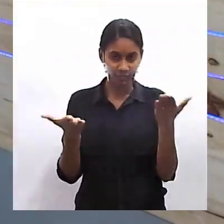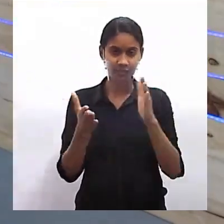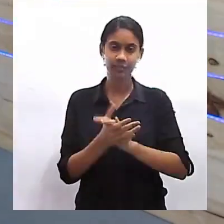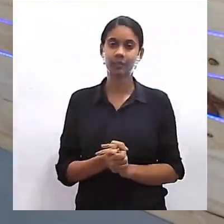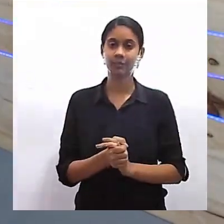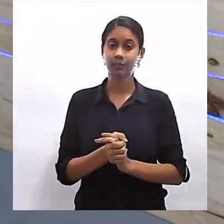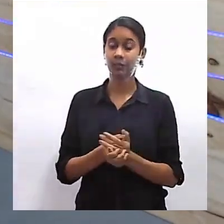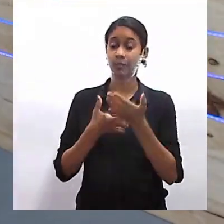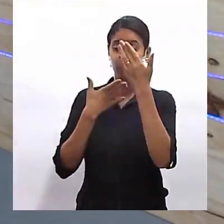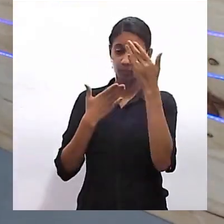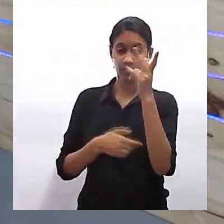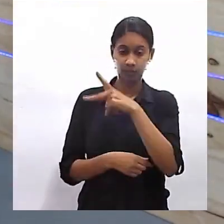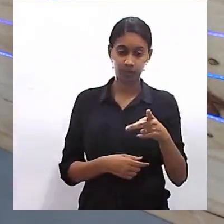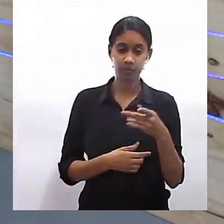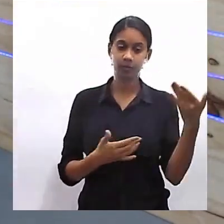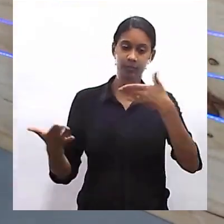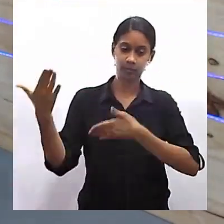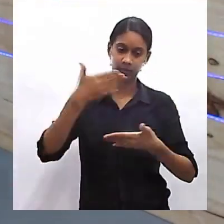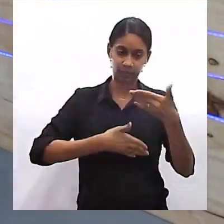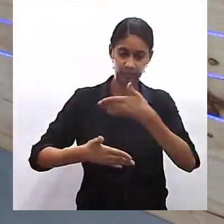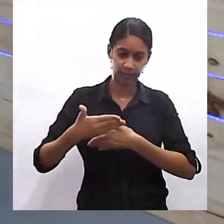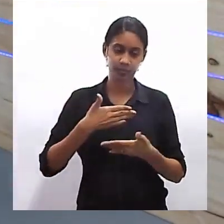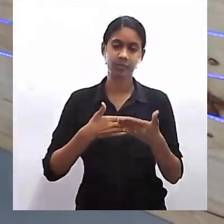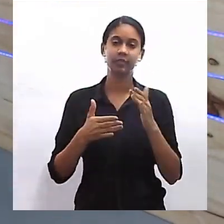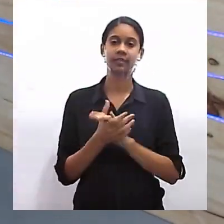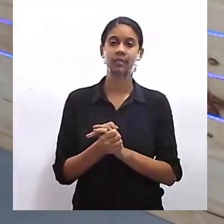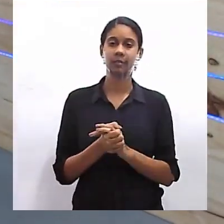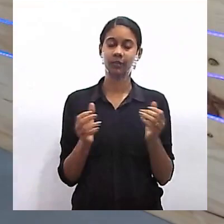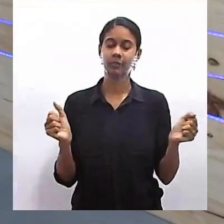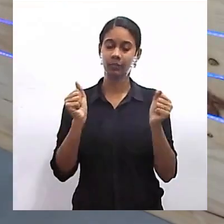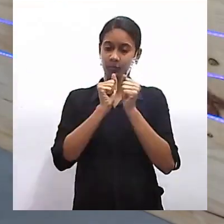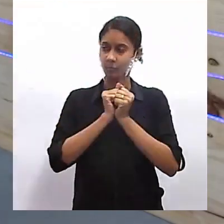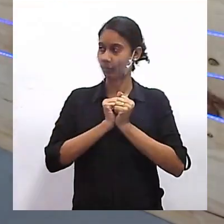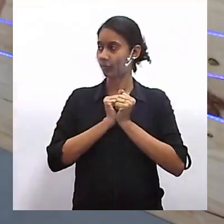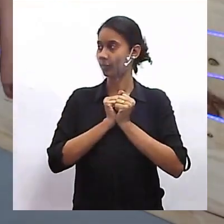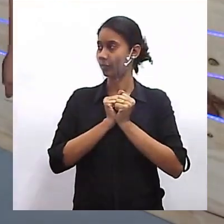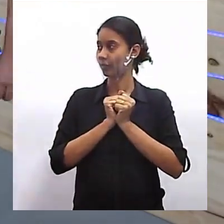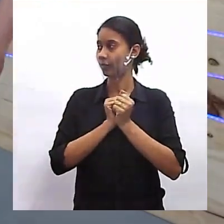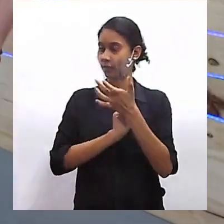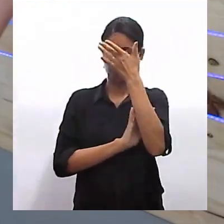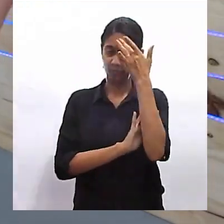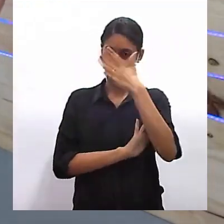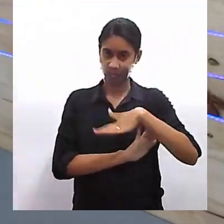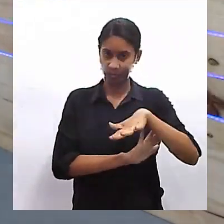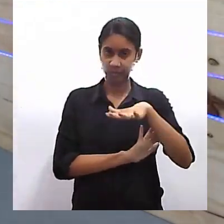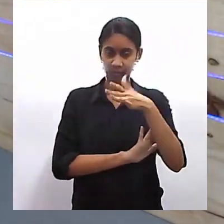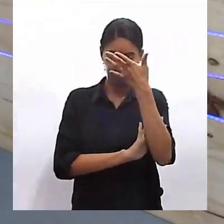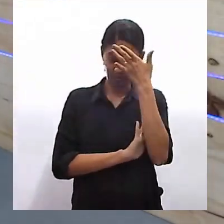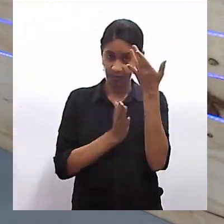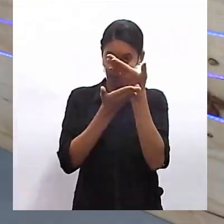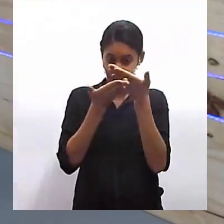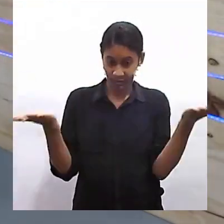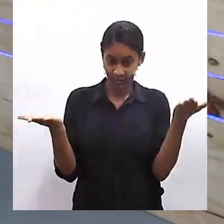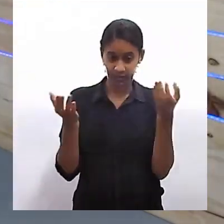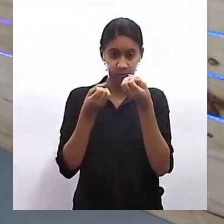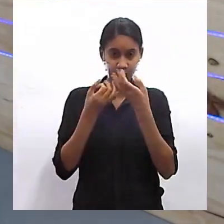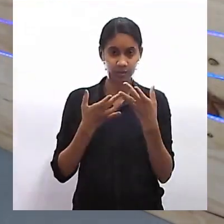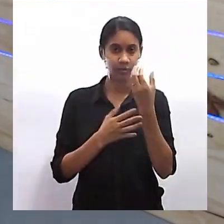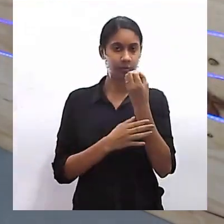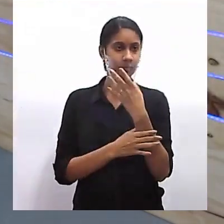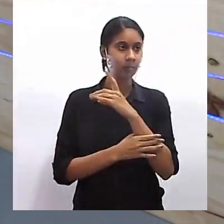aí pela participação, por estar junto aí com a gente. E aí, pessoal, muito obrigado. Tenho um bom dia